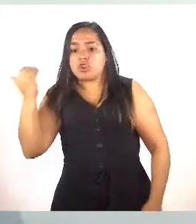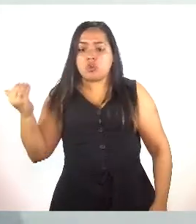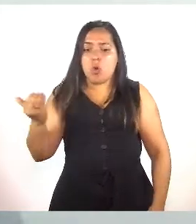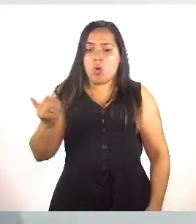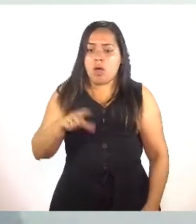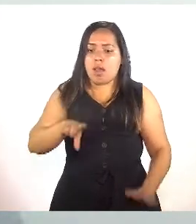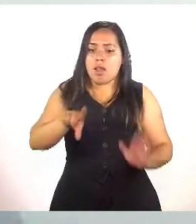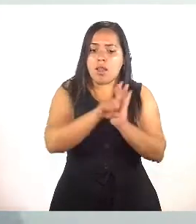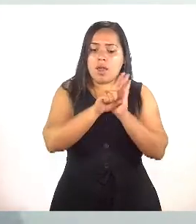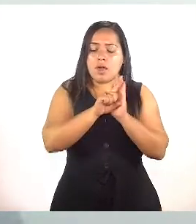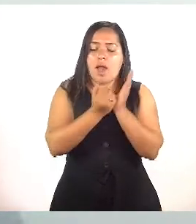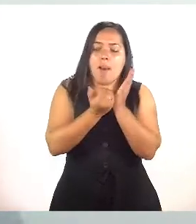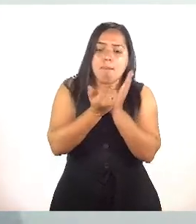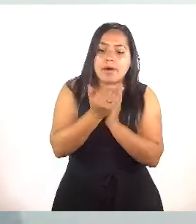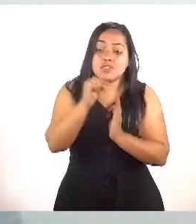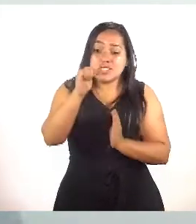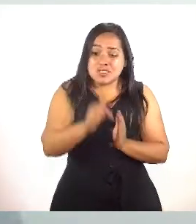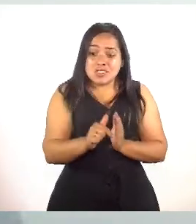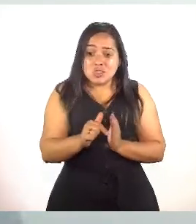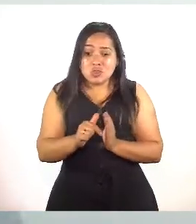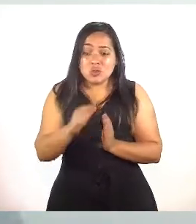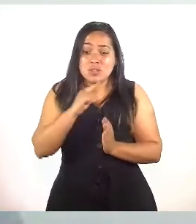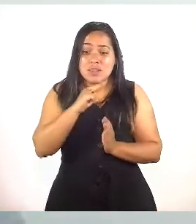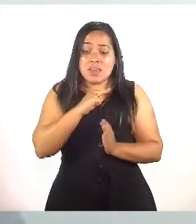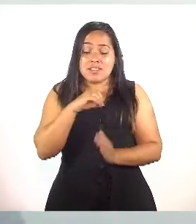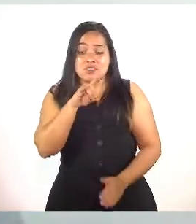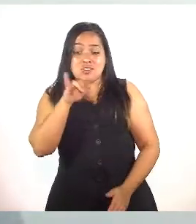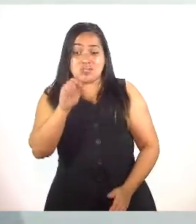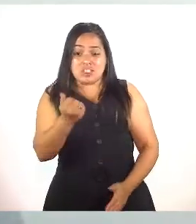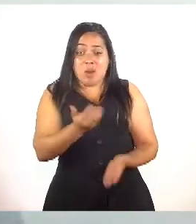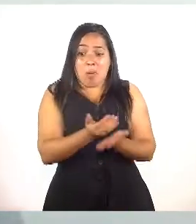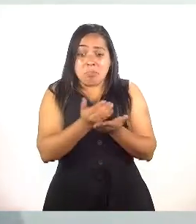partir deste dia,